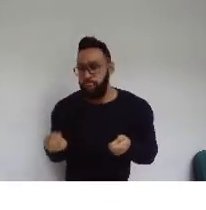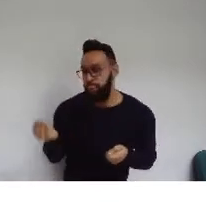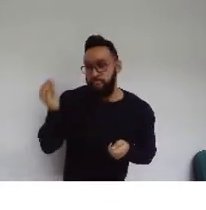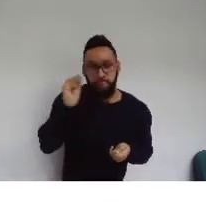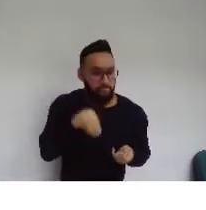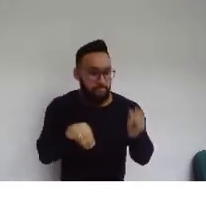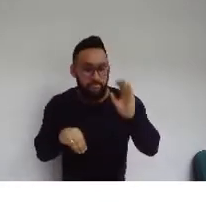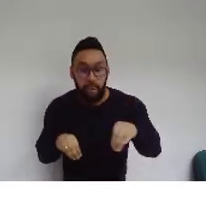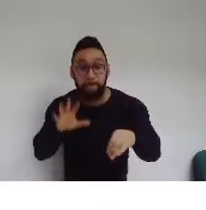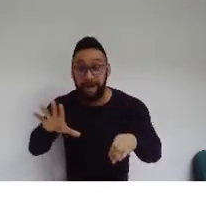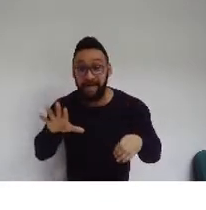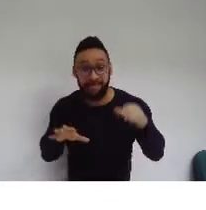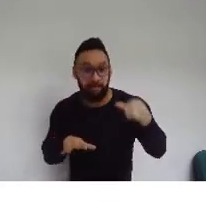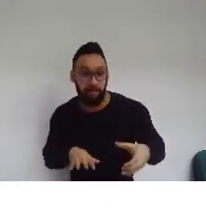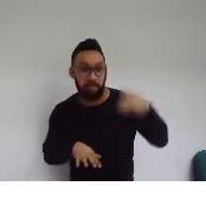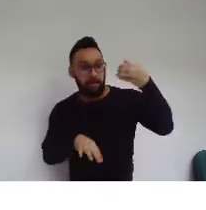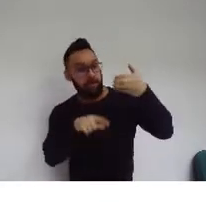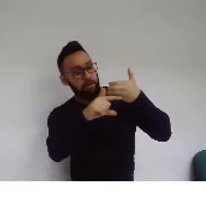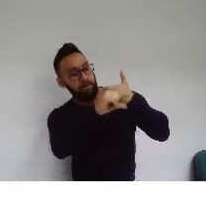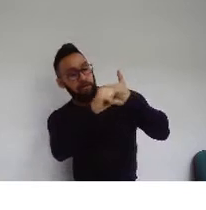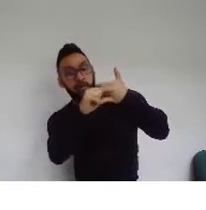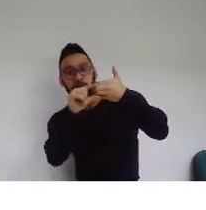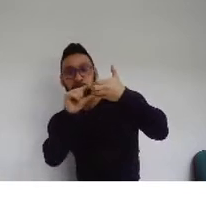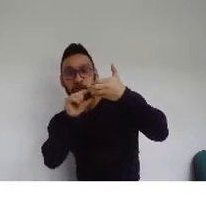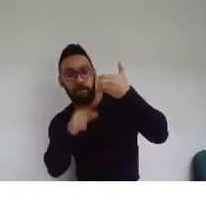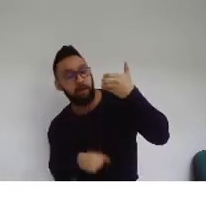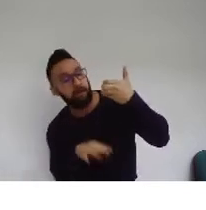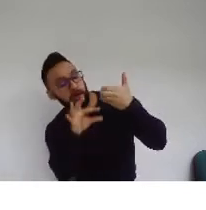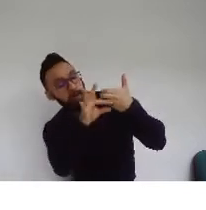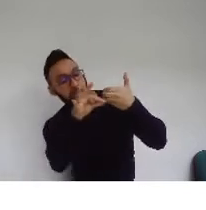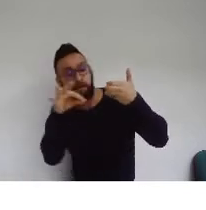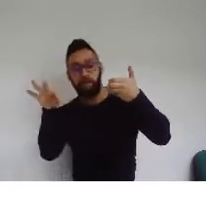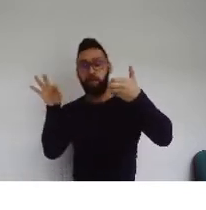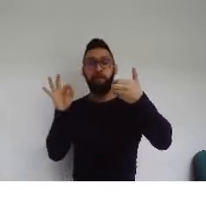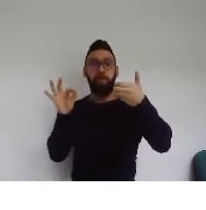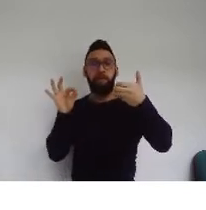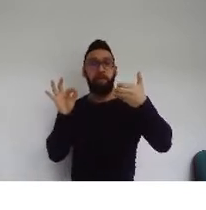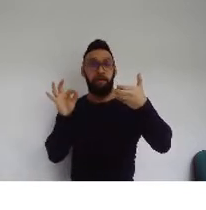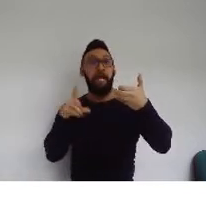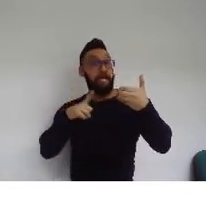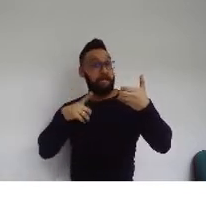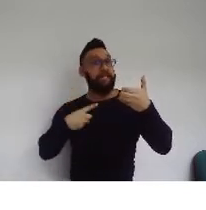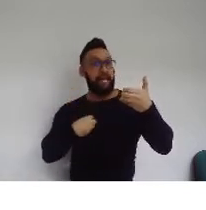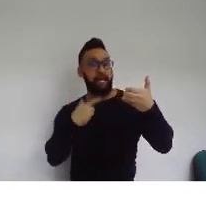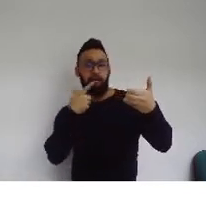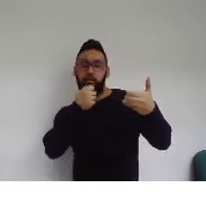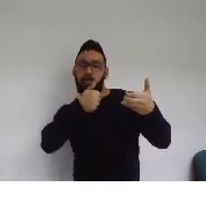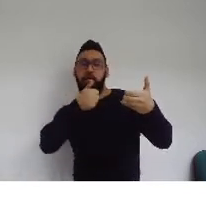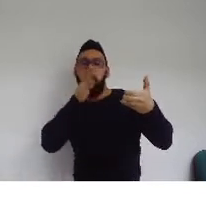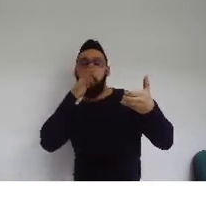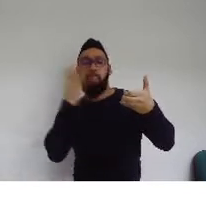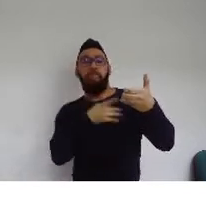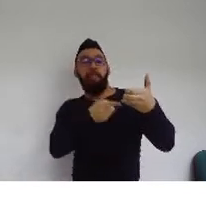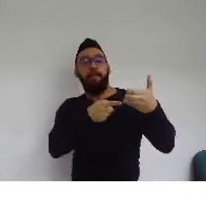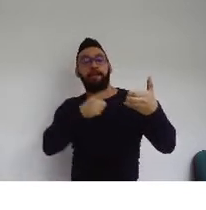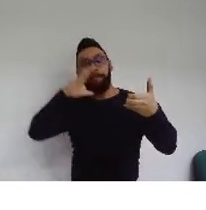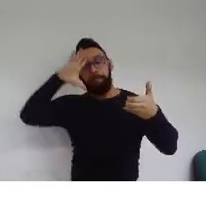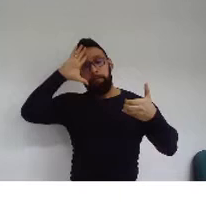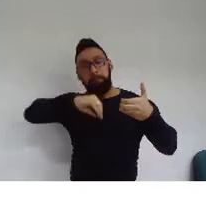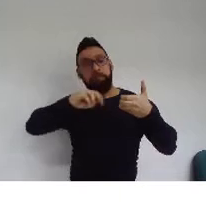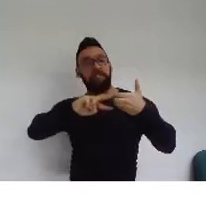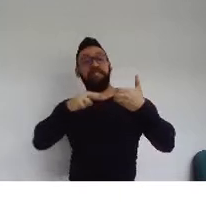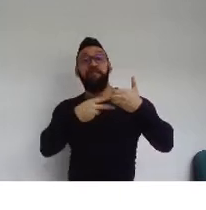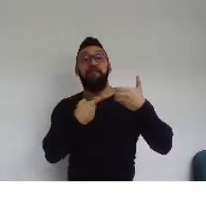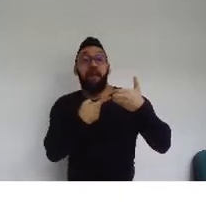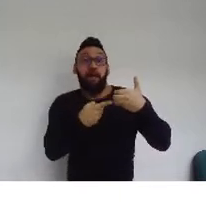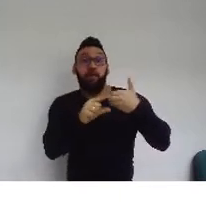etiquetas específicas. Então, como é que o lixo é semiotizado e, portanto, comodificado?